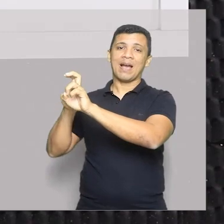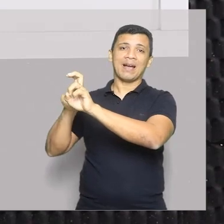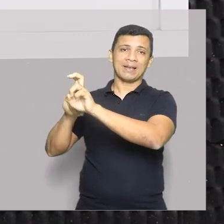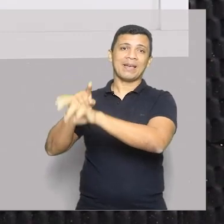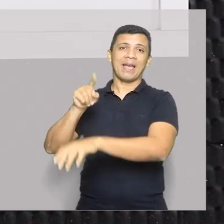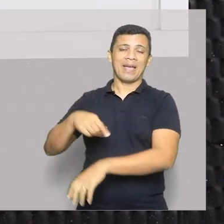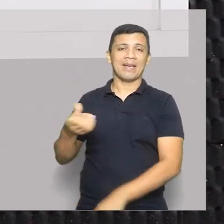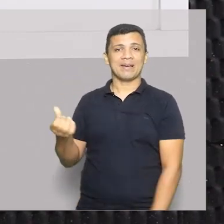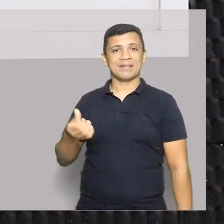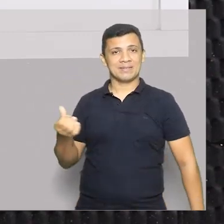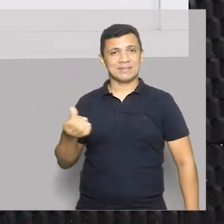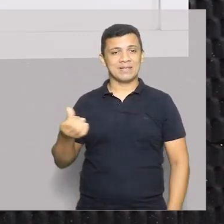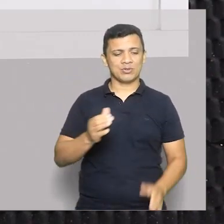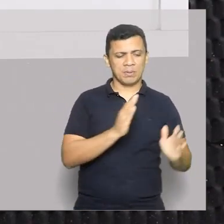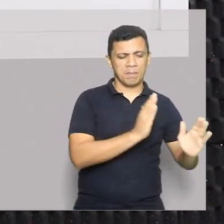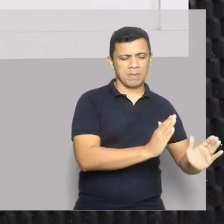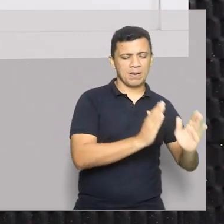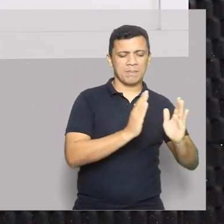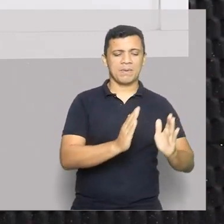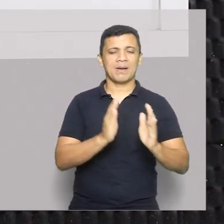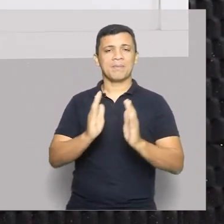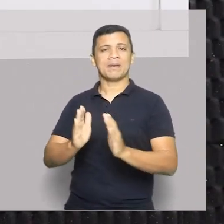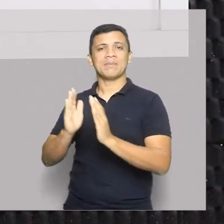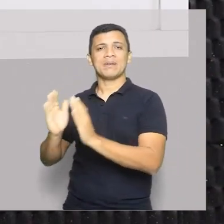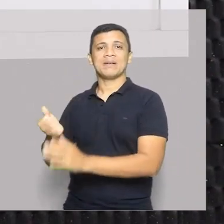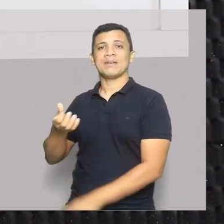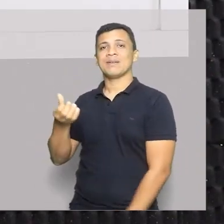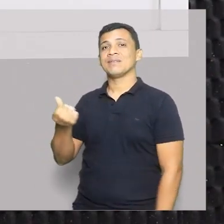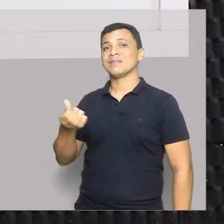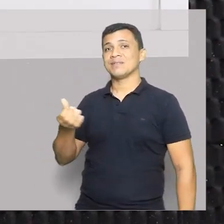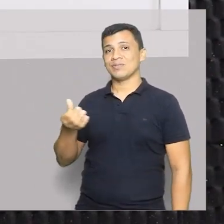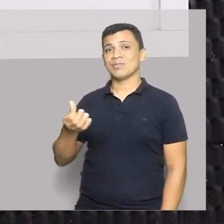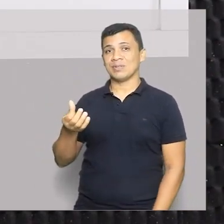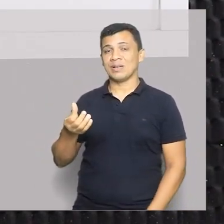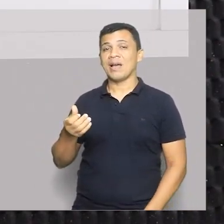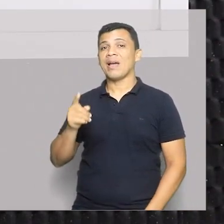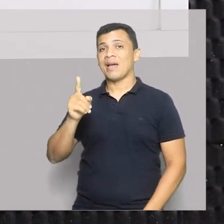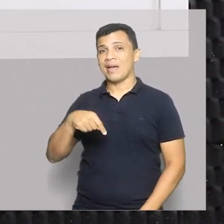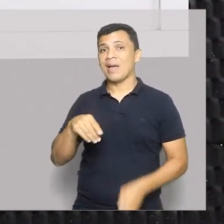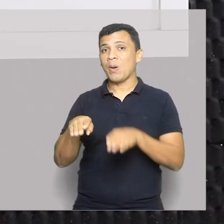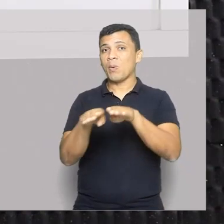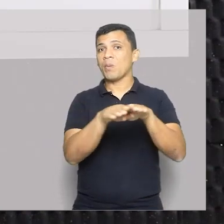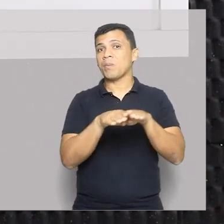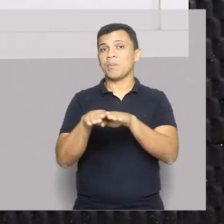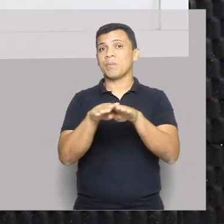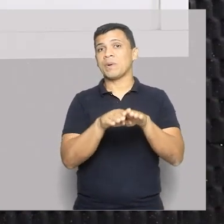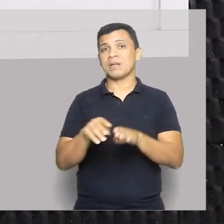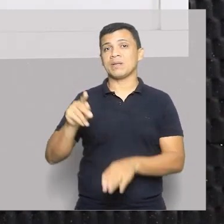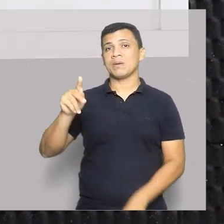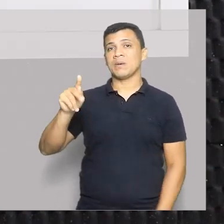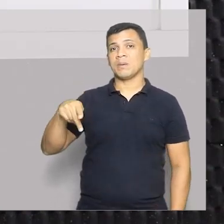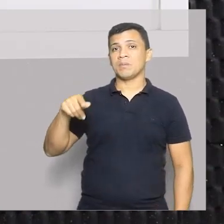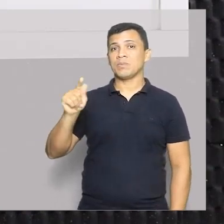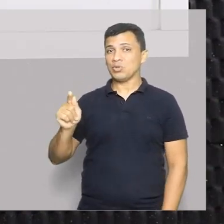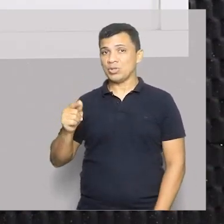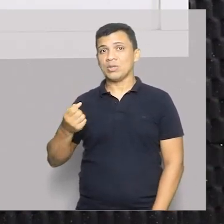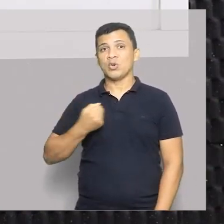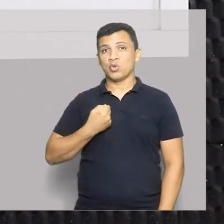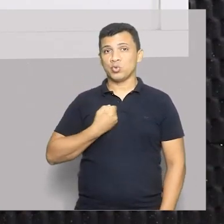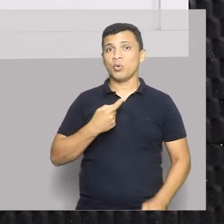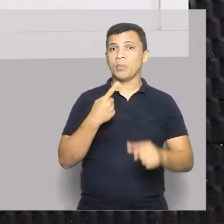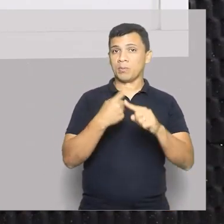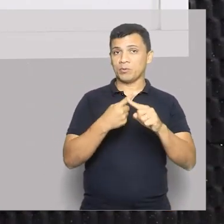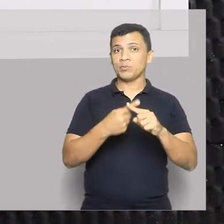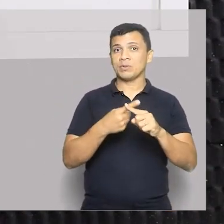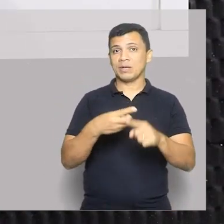Tá? Então, na sexta etapa, seguindo esse padrão, que é uma PG, os termos foram multiplicados 100 por 3/4, você